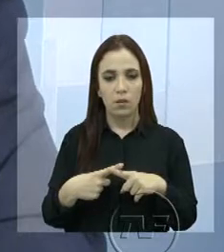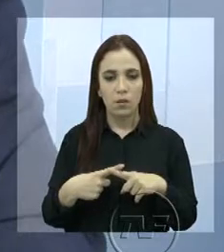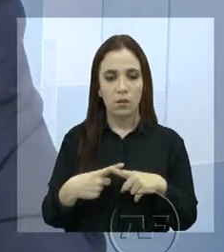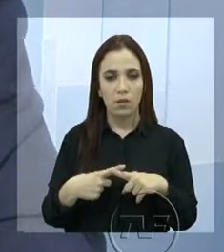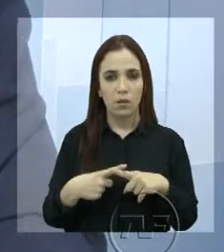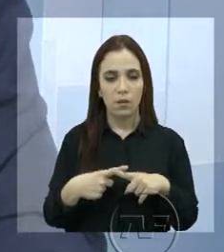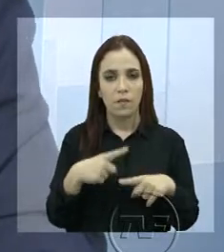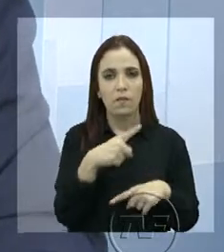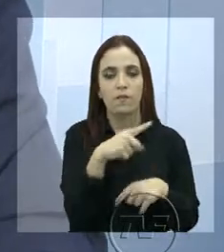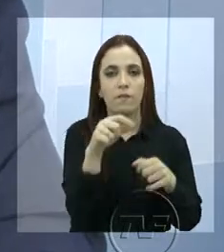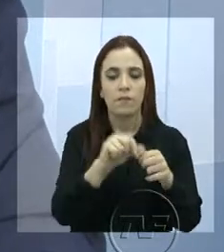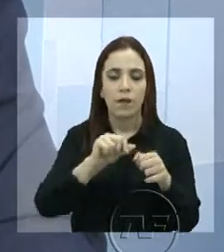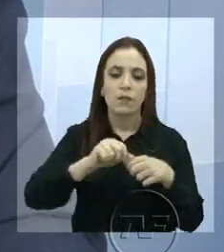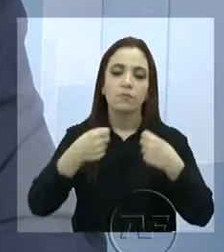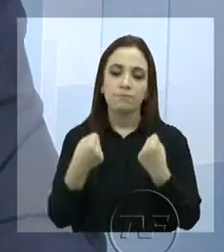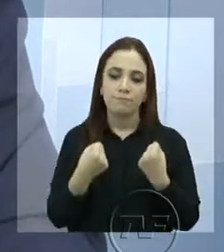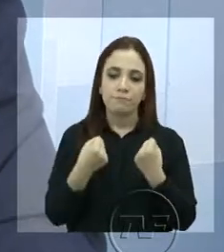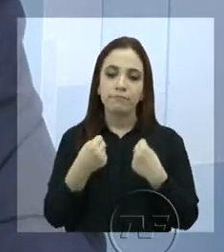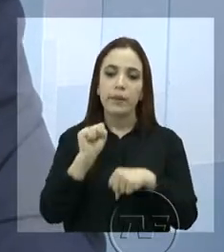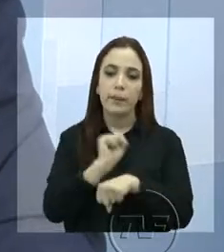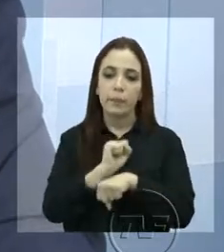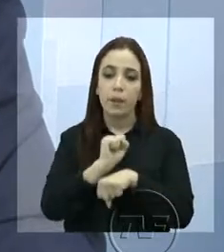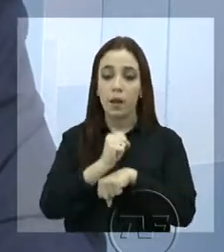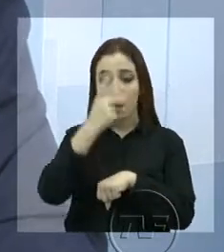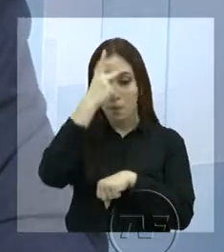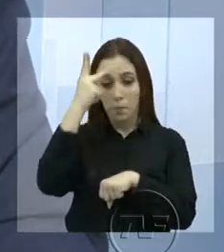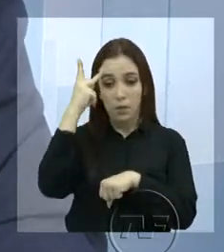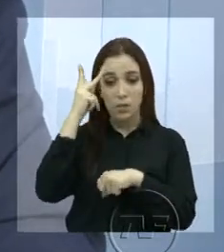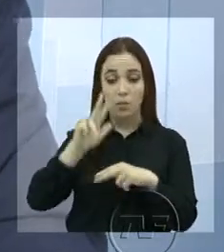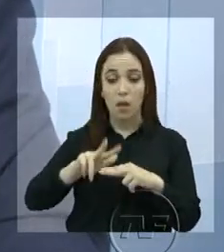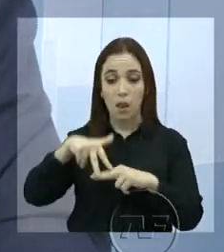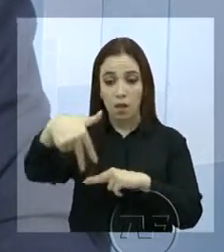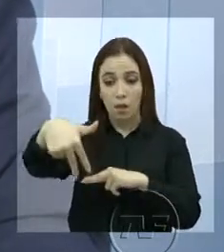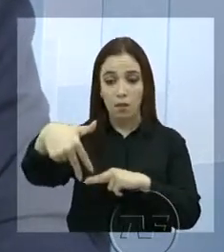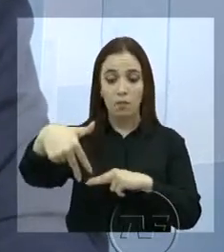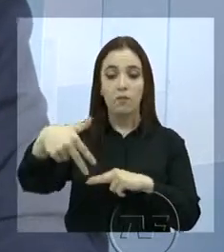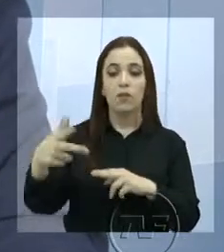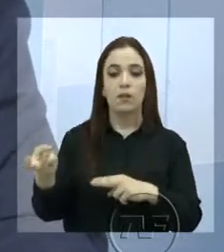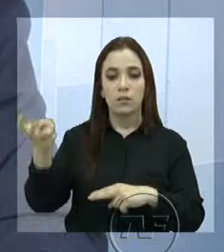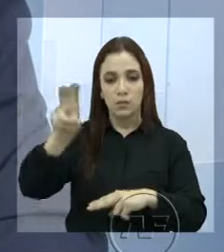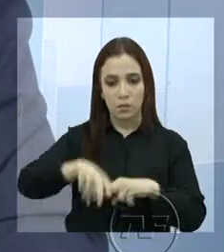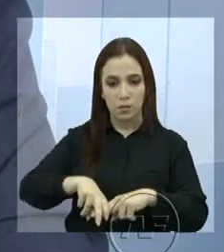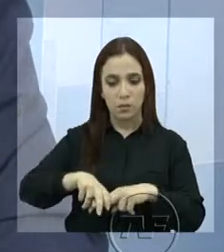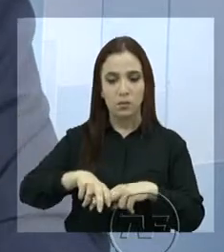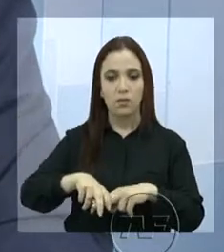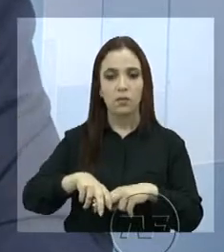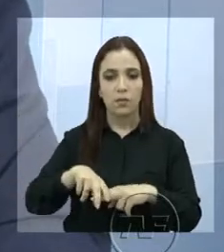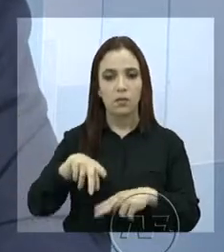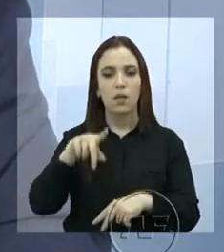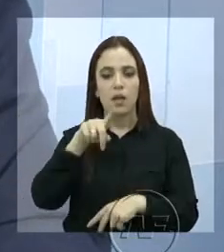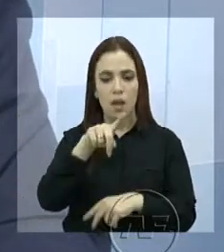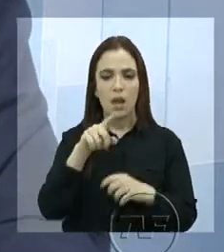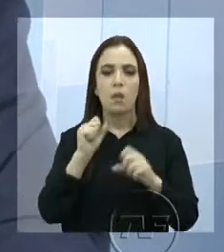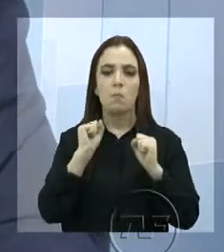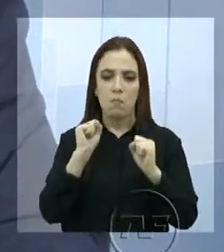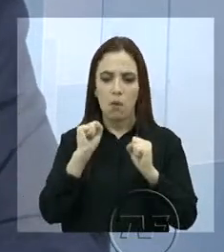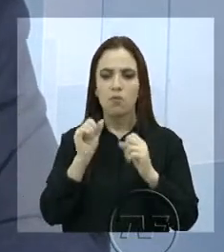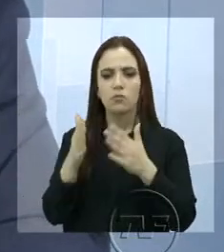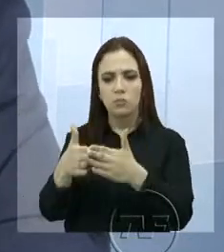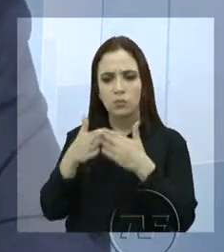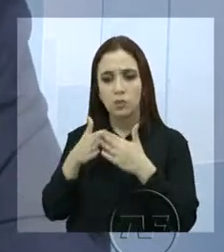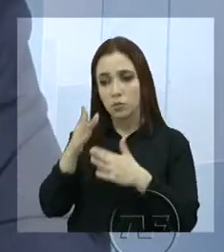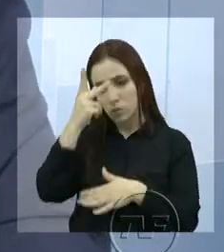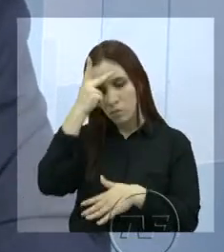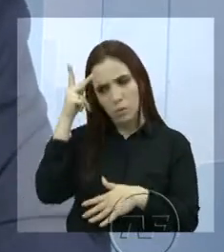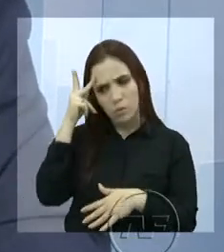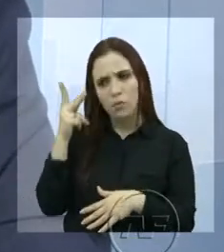citou. Ficou aguardando que as pessoas se levantassem, inclusive ele tem como dever solicitar que alguém se